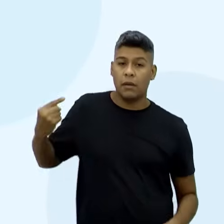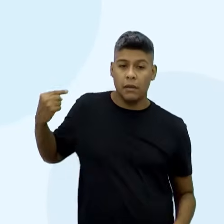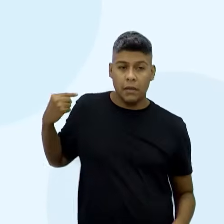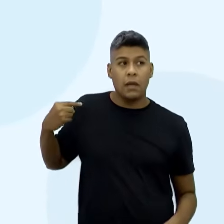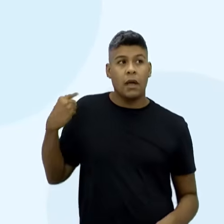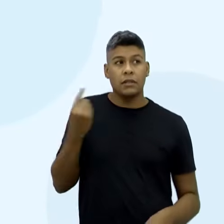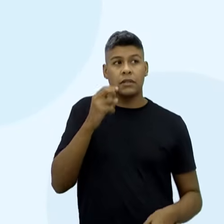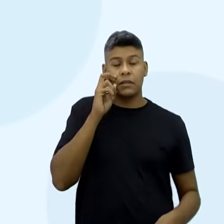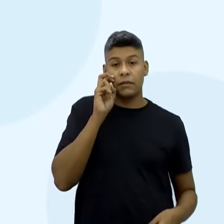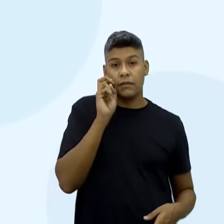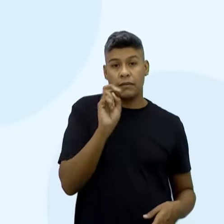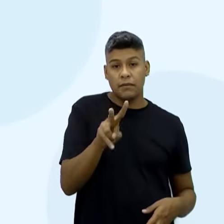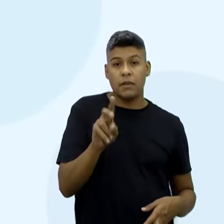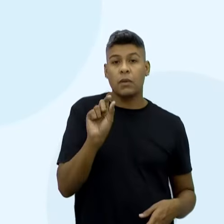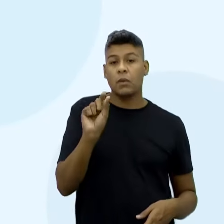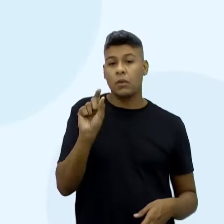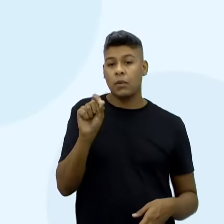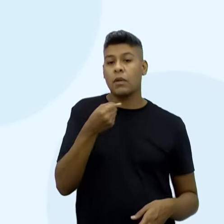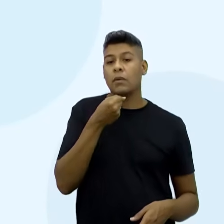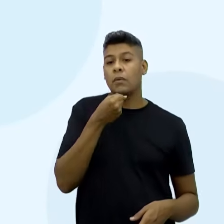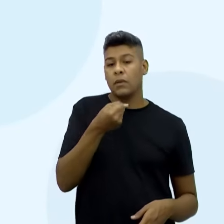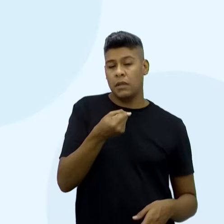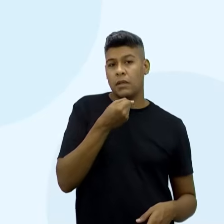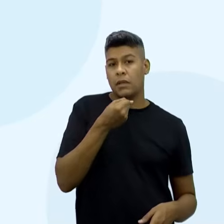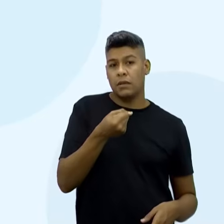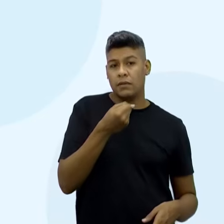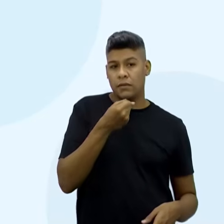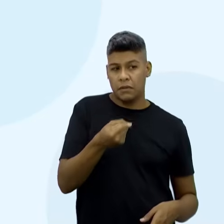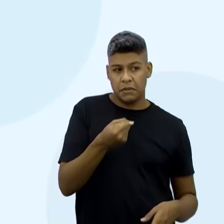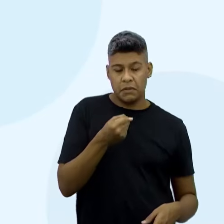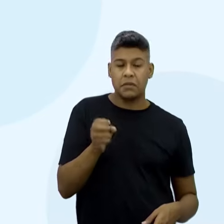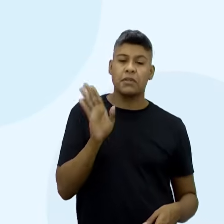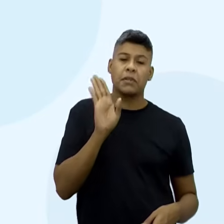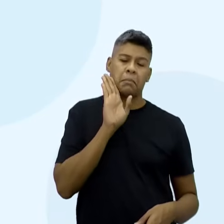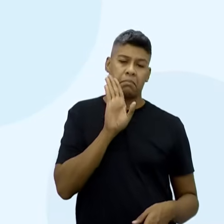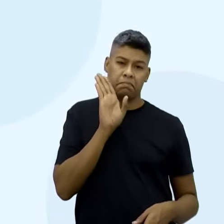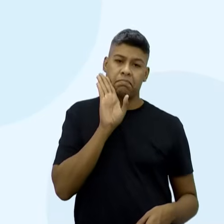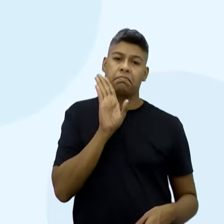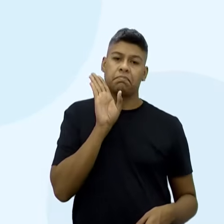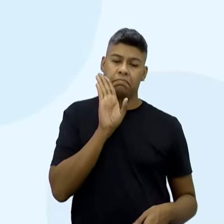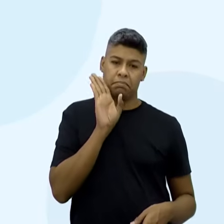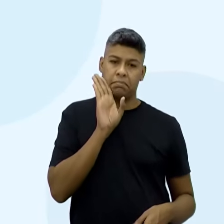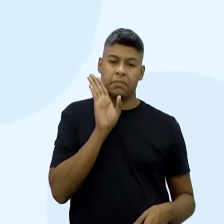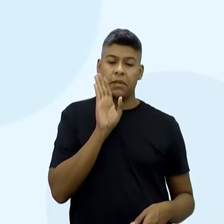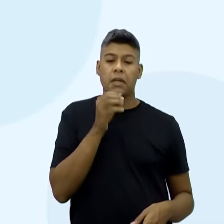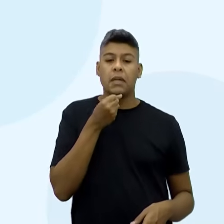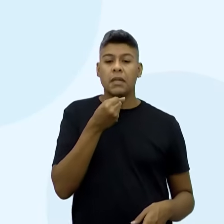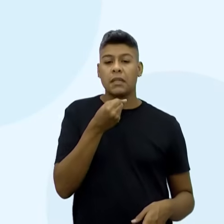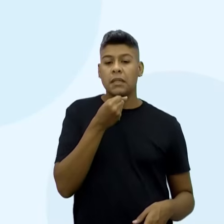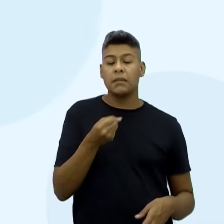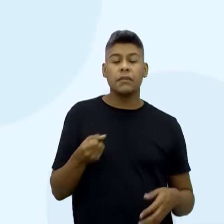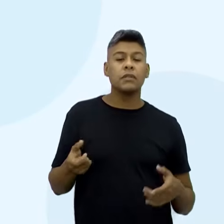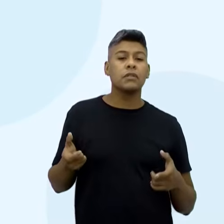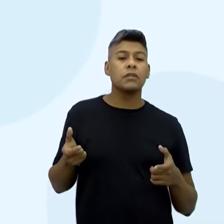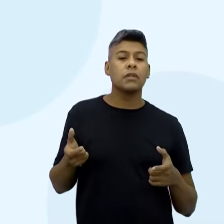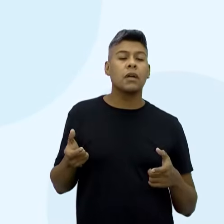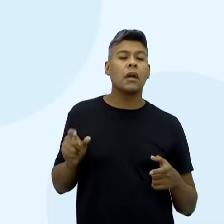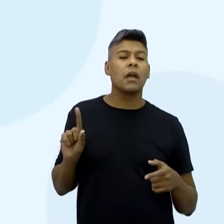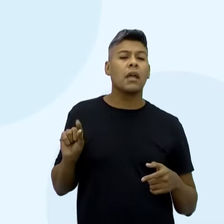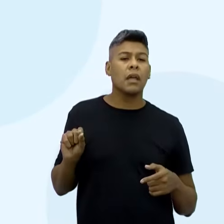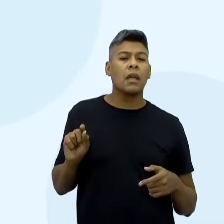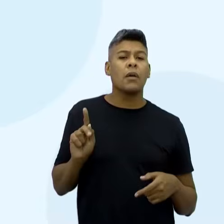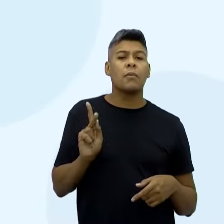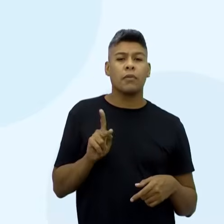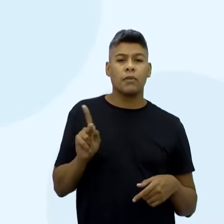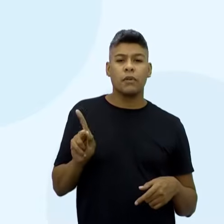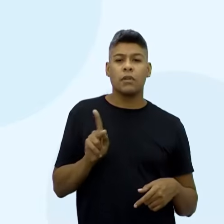a gente viu uma entrevista, e essa entrevista foi bem bacana. Essa entrevista foi realizada aí com o professor Héctor